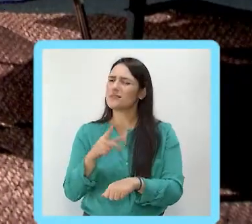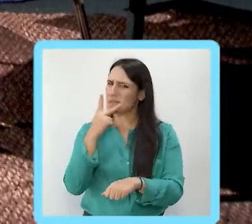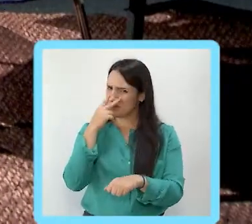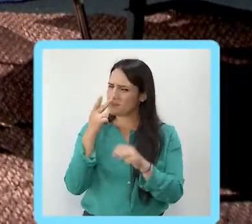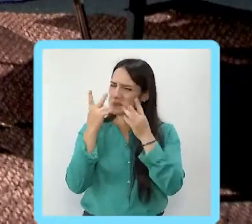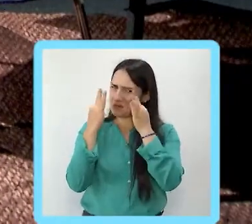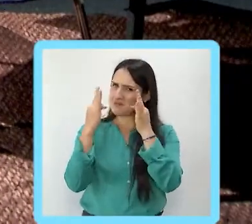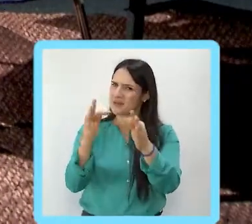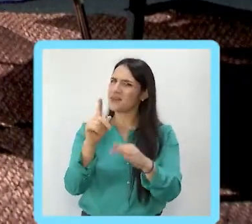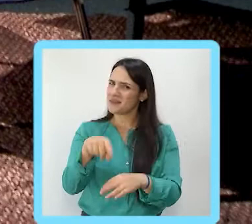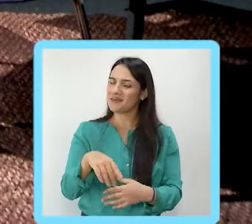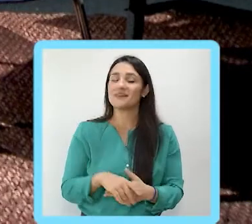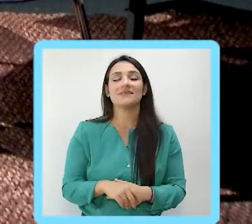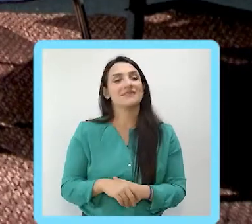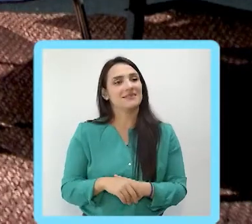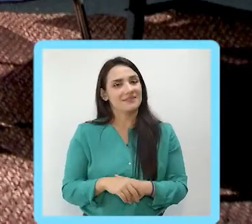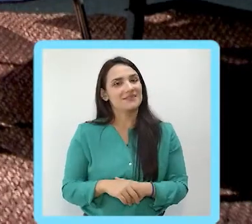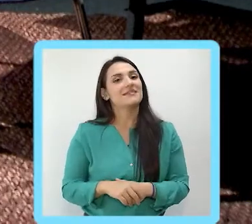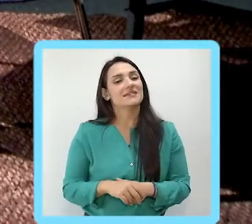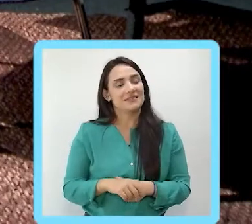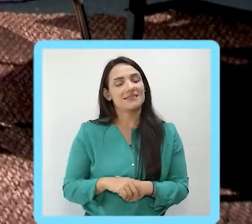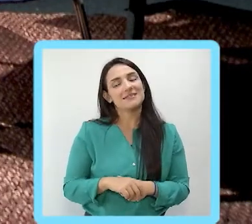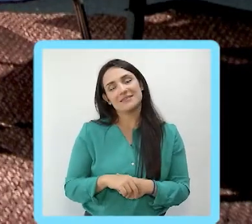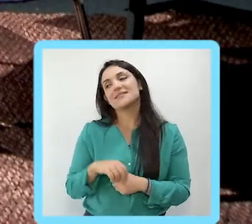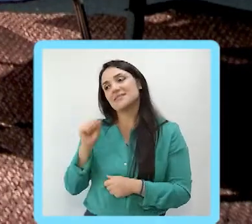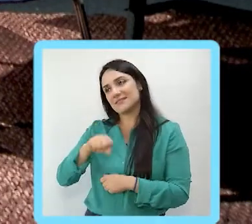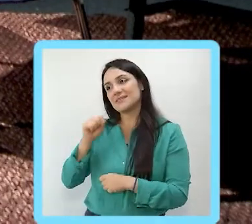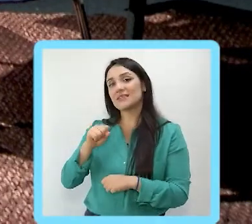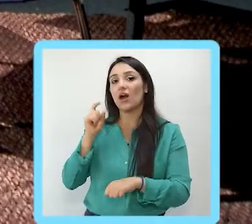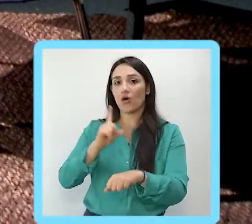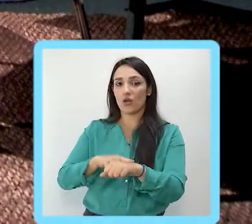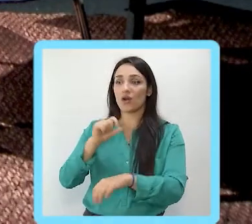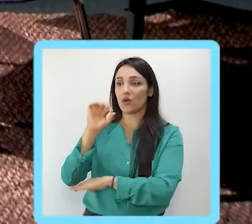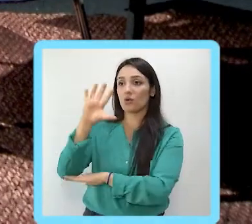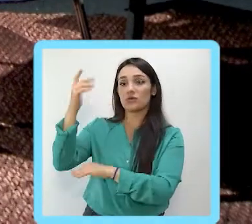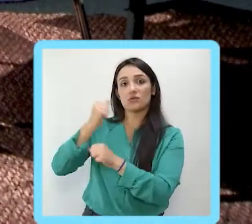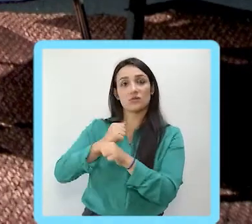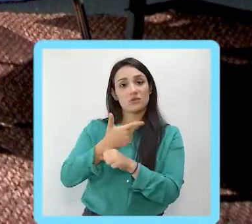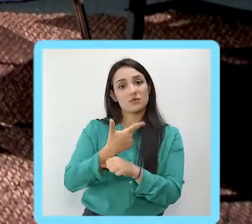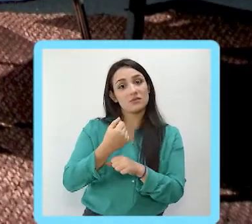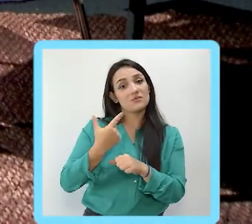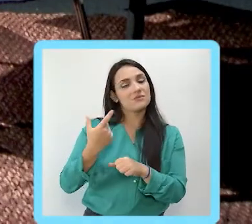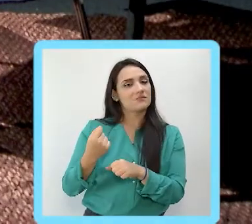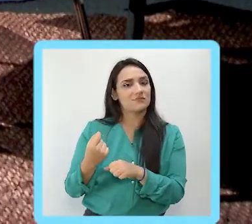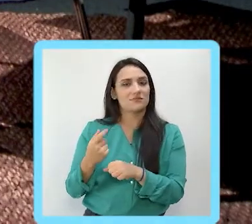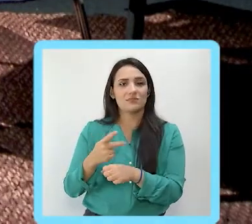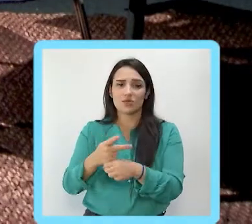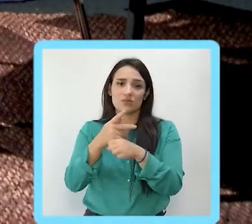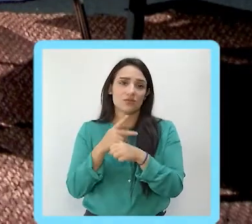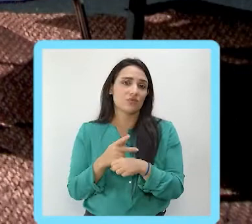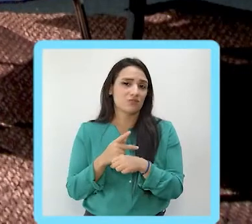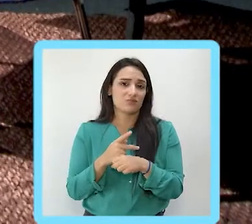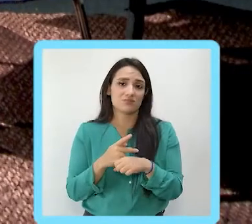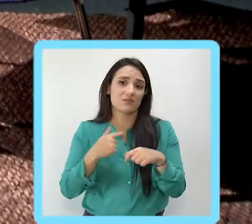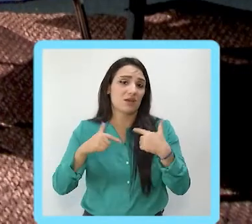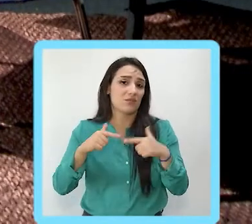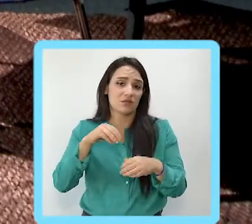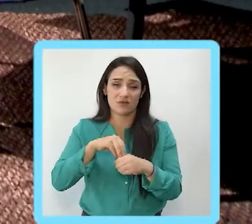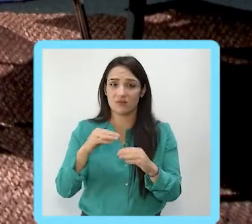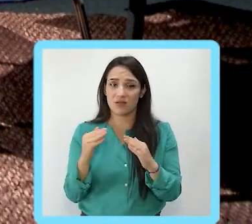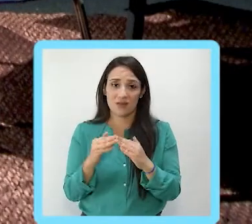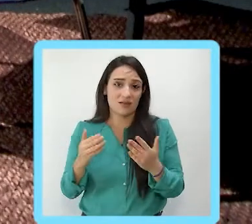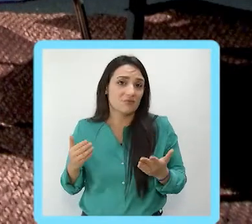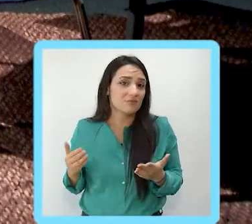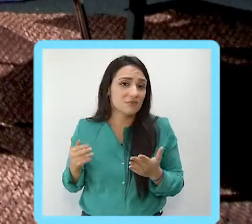quase que profética, né? Quando tudo aconteceu em 2020... os procuradores foram trabalhar em casa